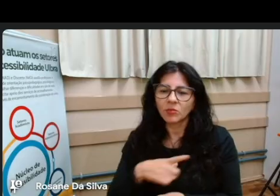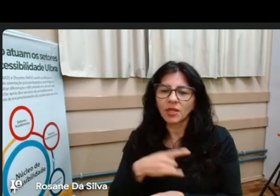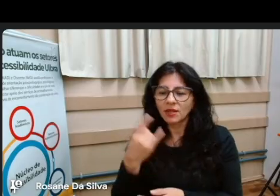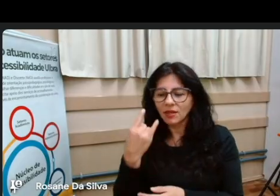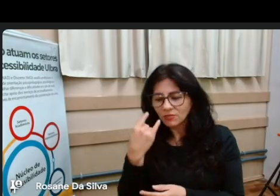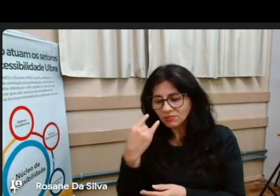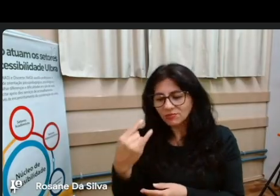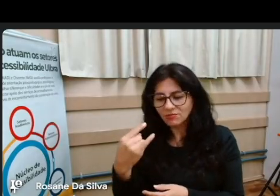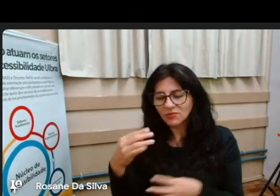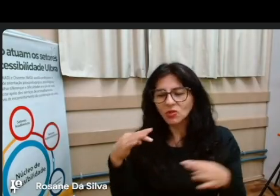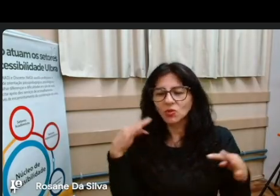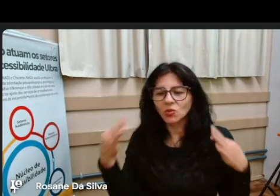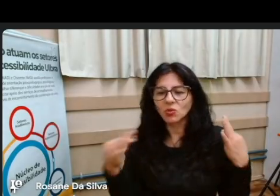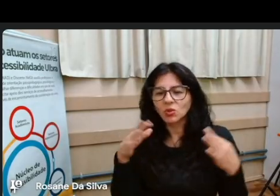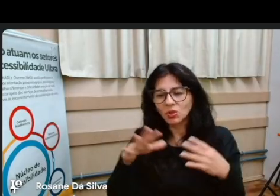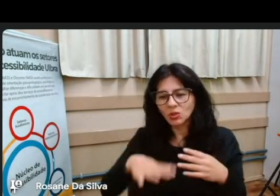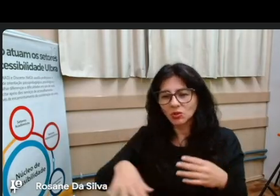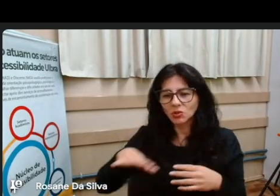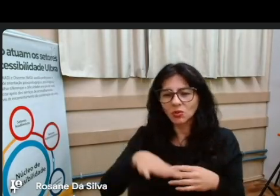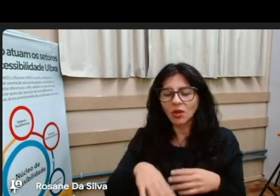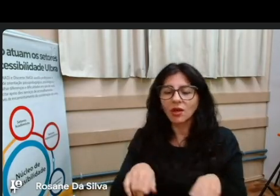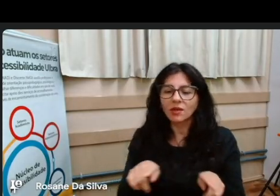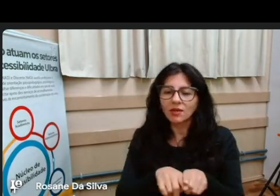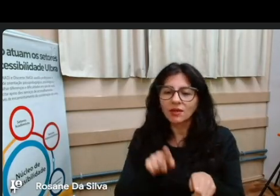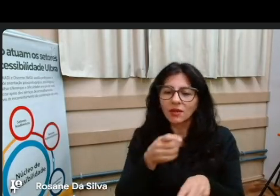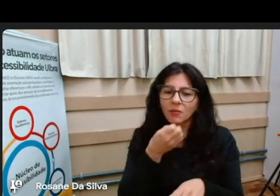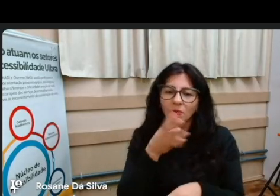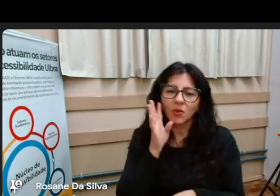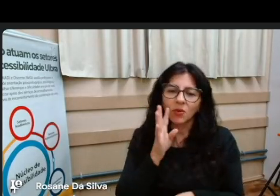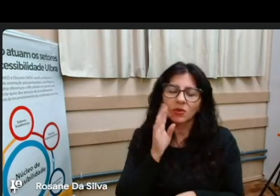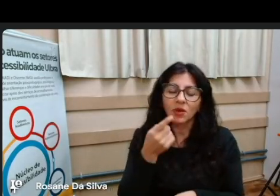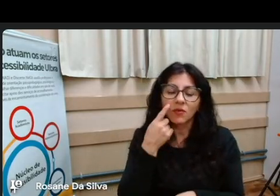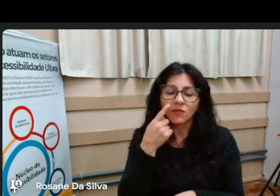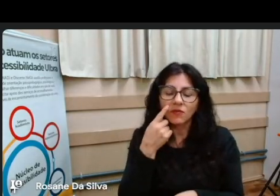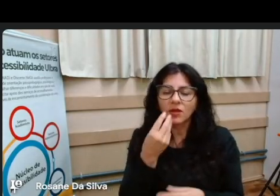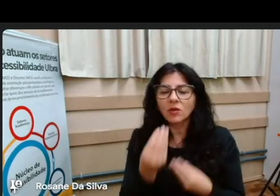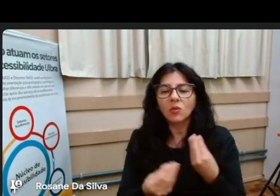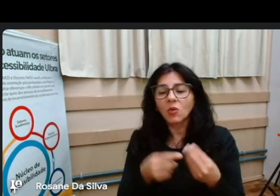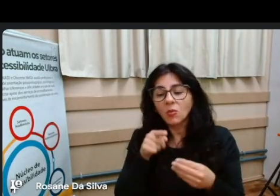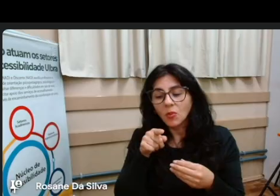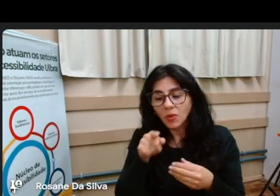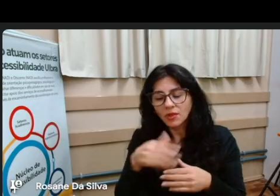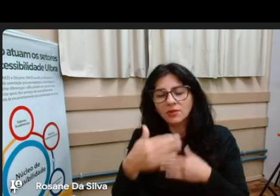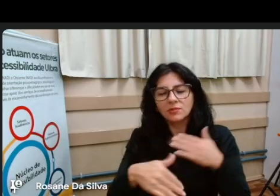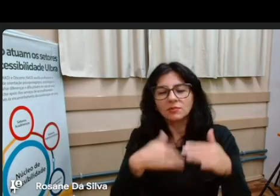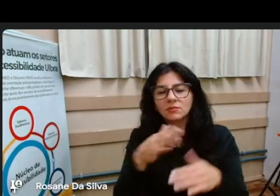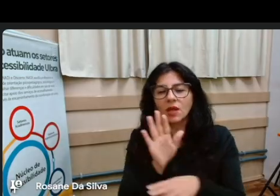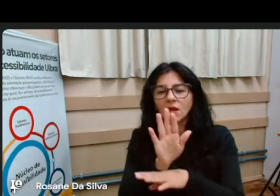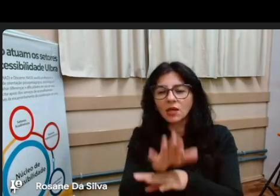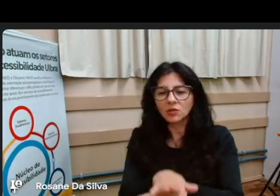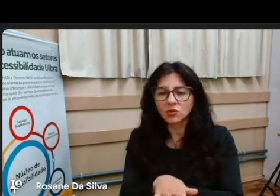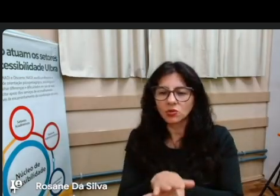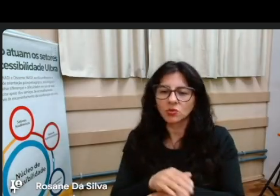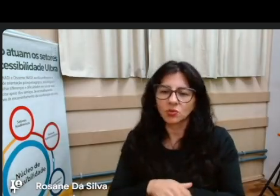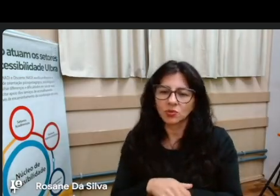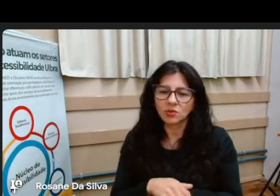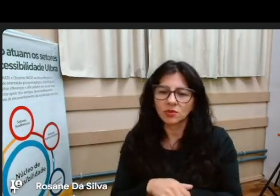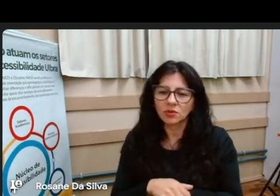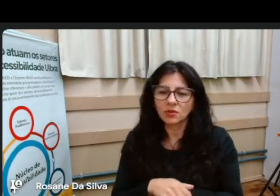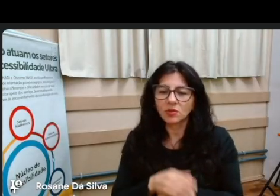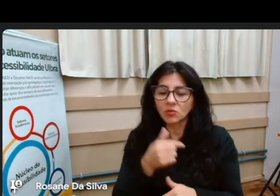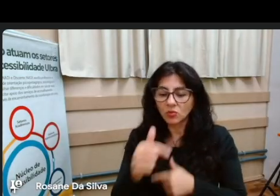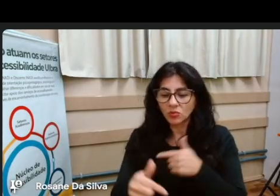para além né do atrativo turístico Enfim então mas daí também bacana a gente ver como esse processo